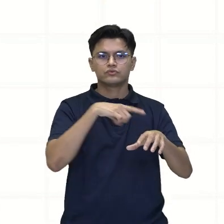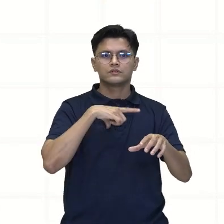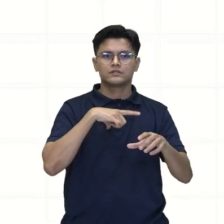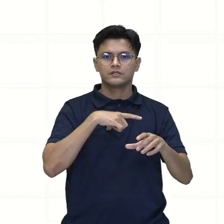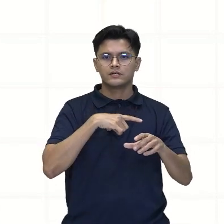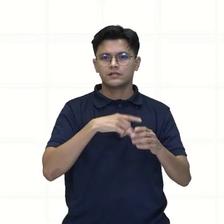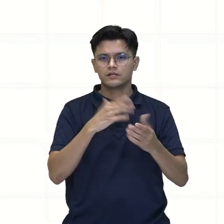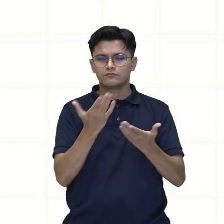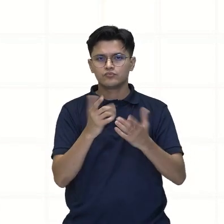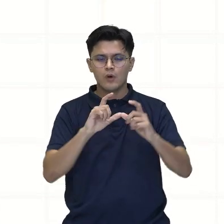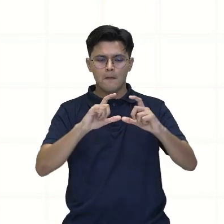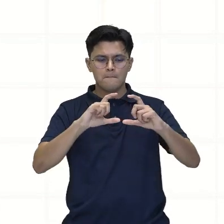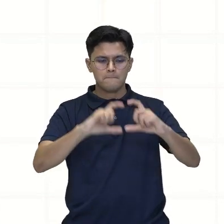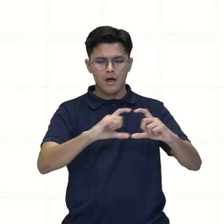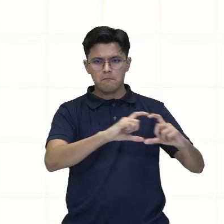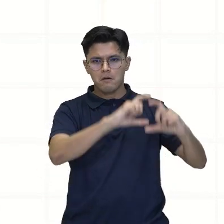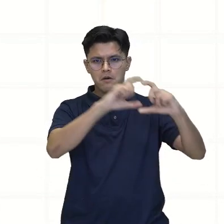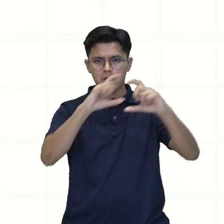os tamanhos que vai